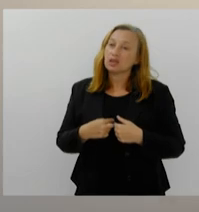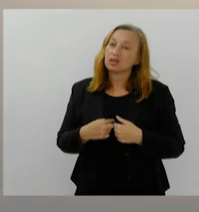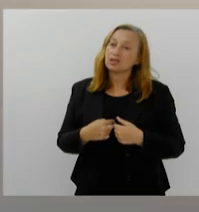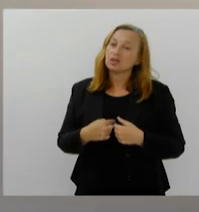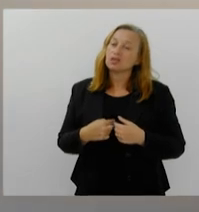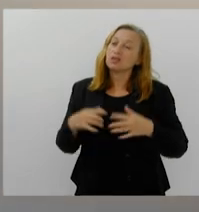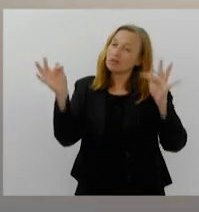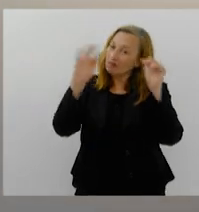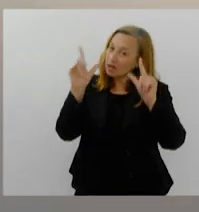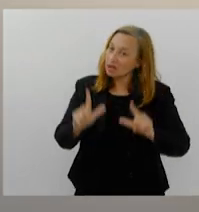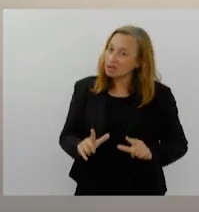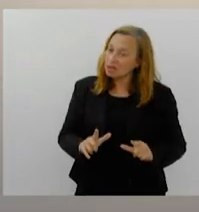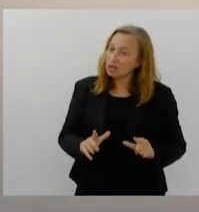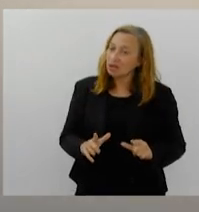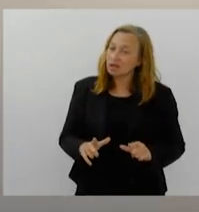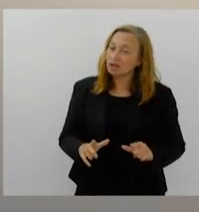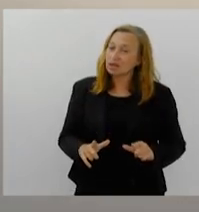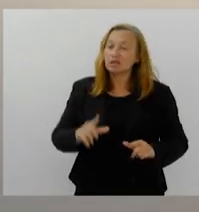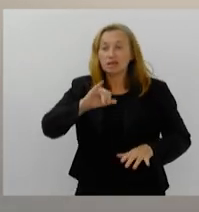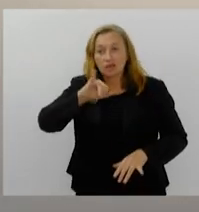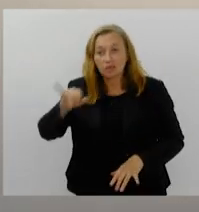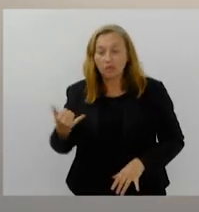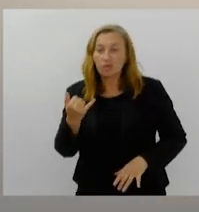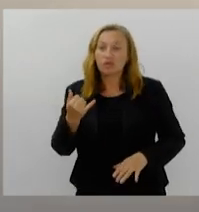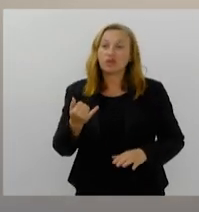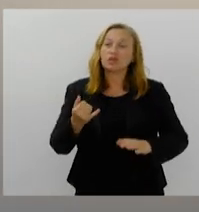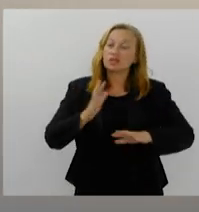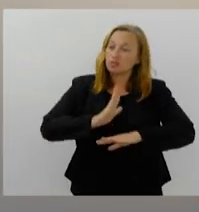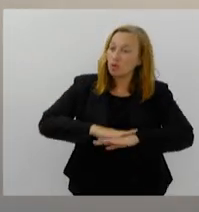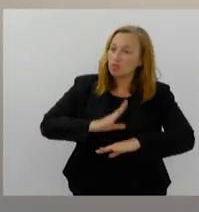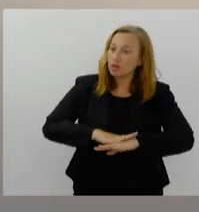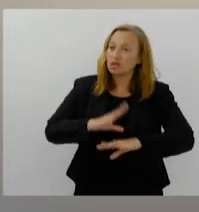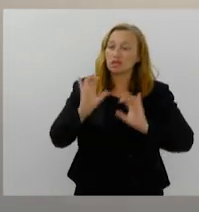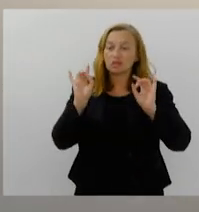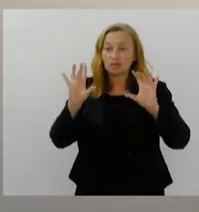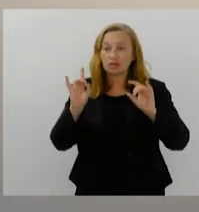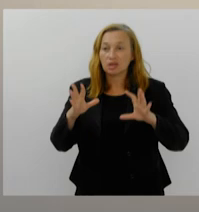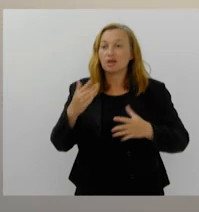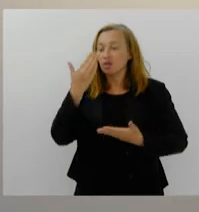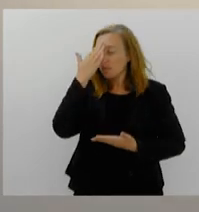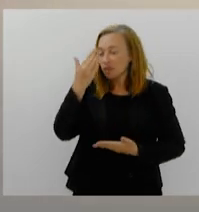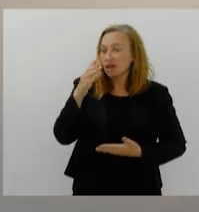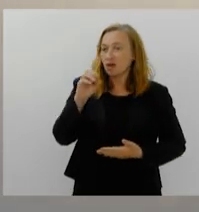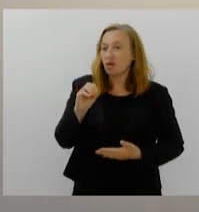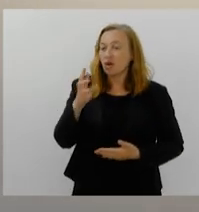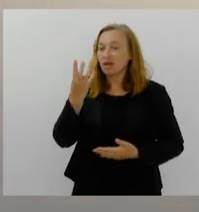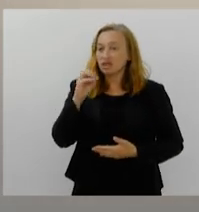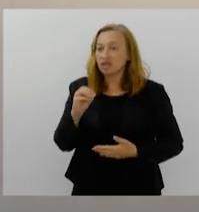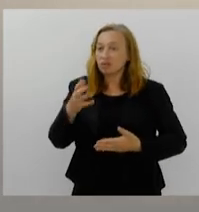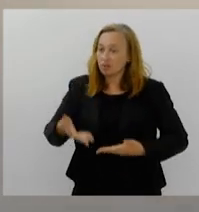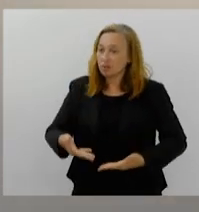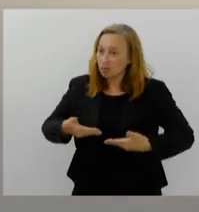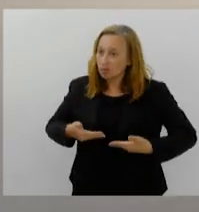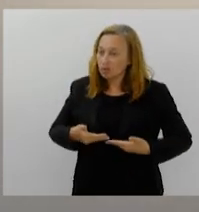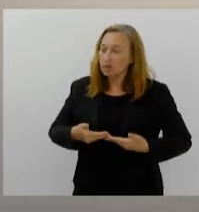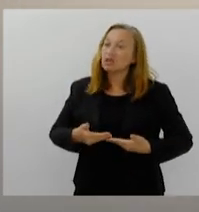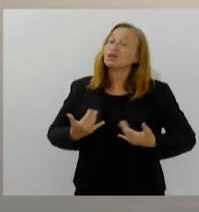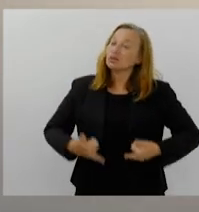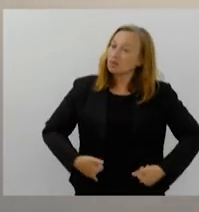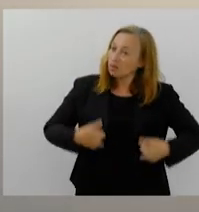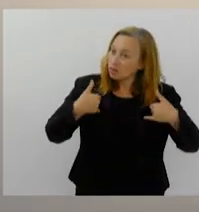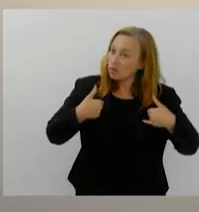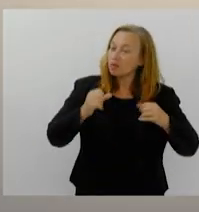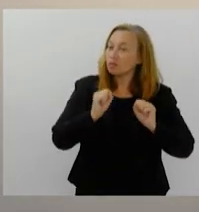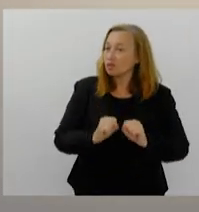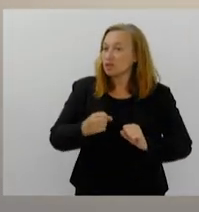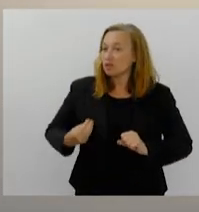de felicidade e aproveite esse evento. Muito, muito obrigado, senhor Orlandino, por fazer esse convite e ter a honra de